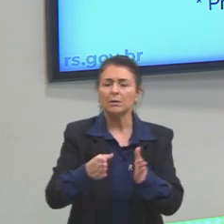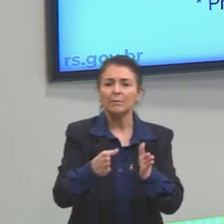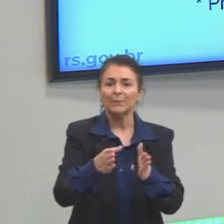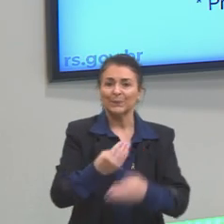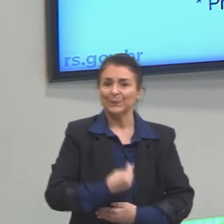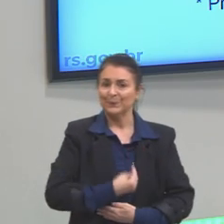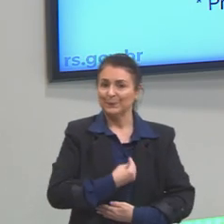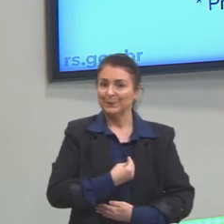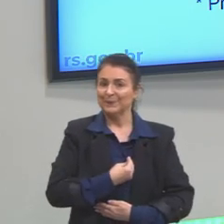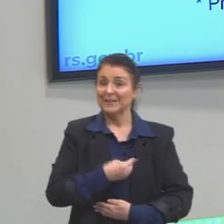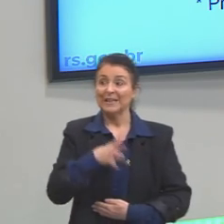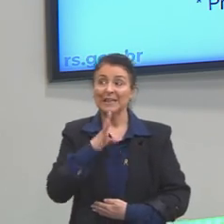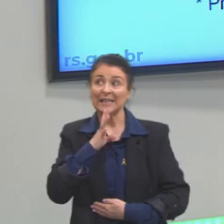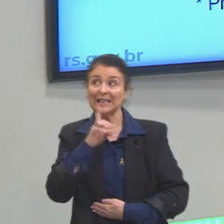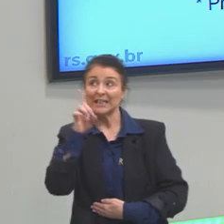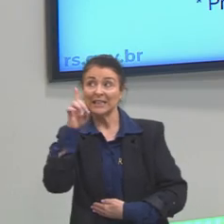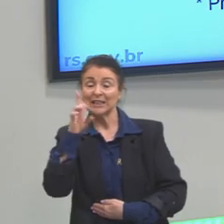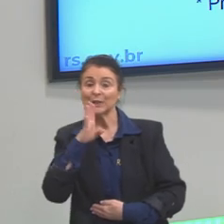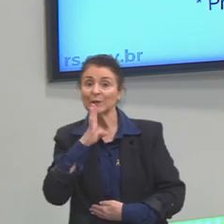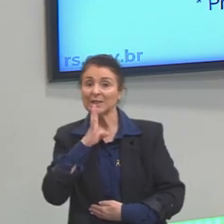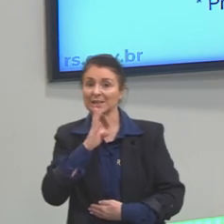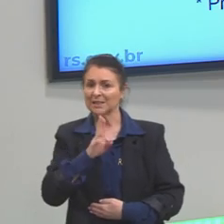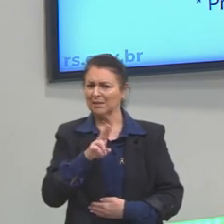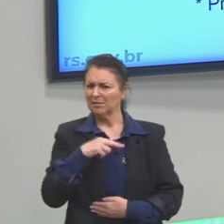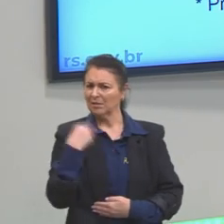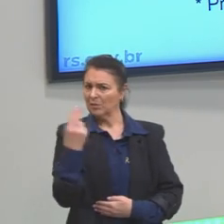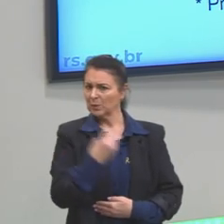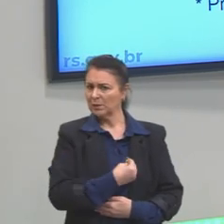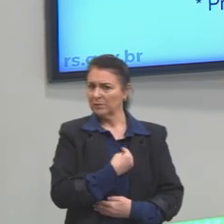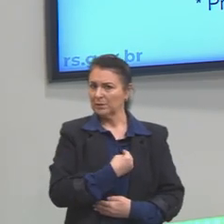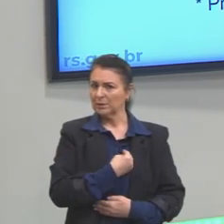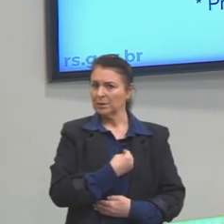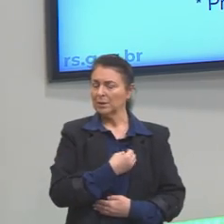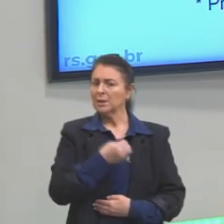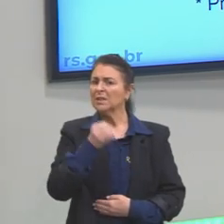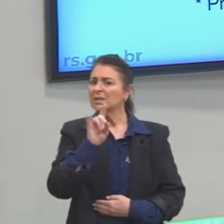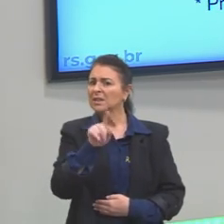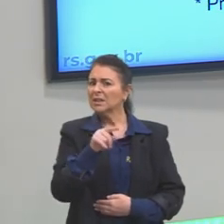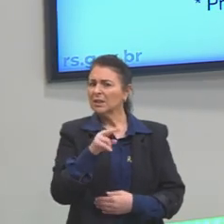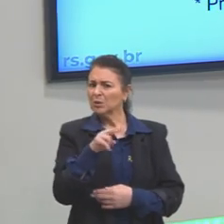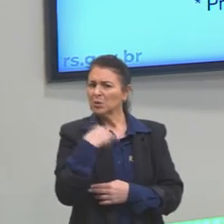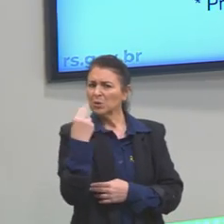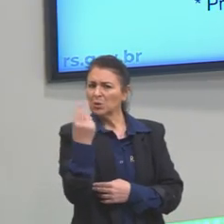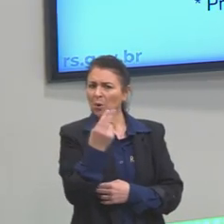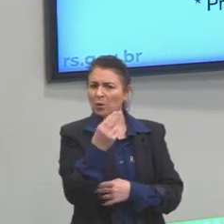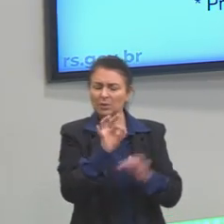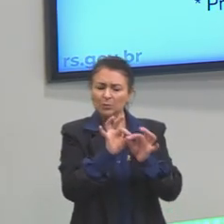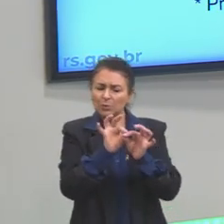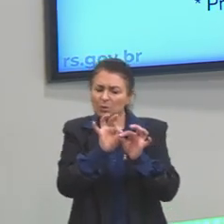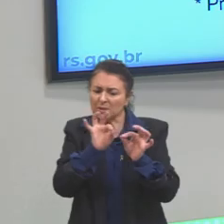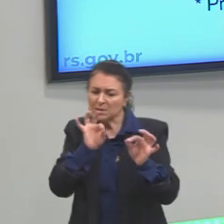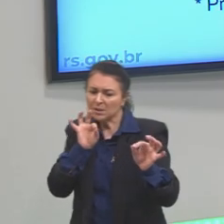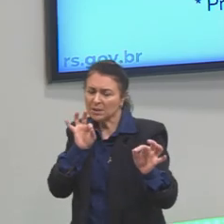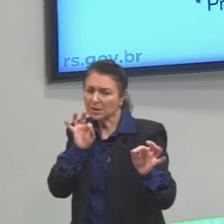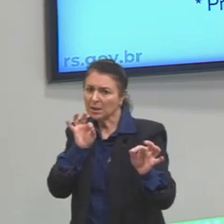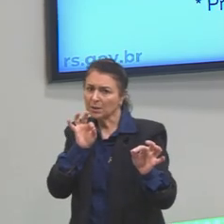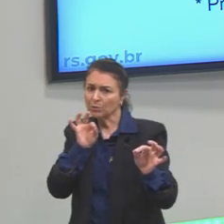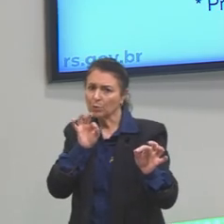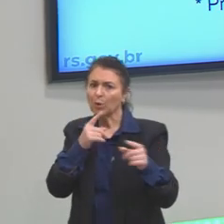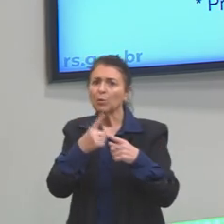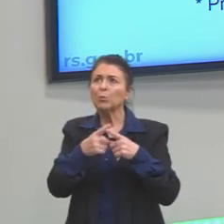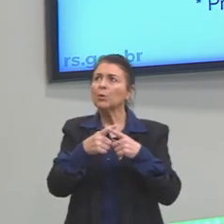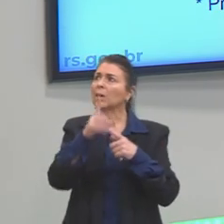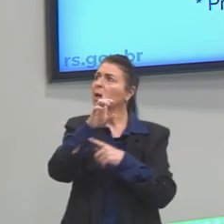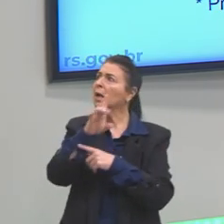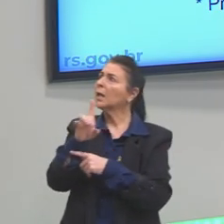mas então se nós estamos nos desgarra o gravando para o mal porque que Deus não puxa